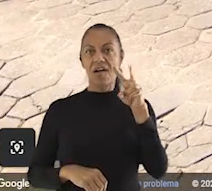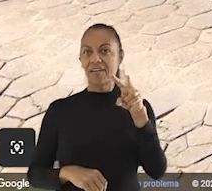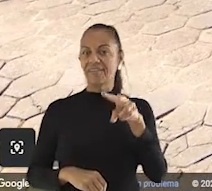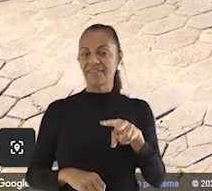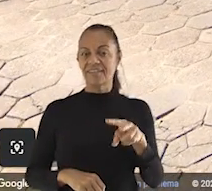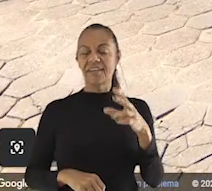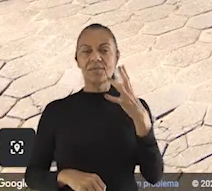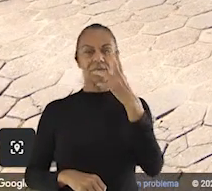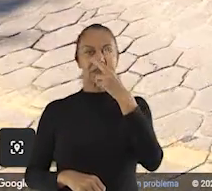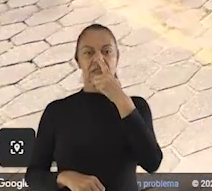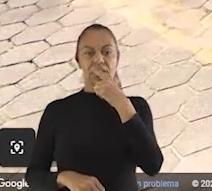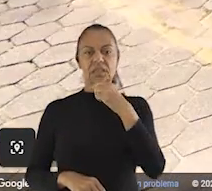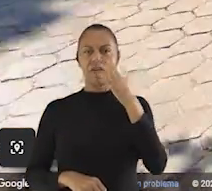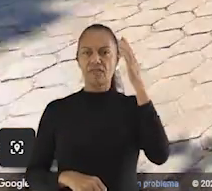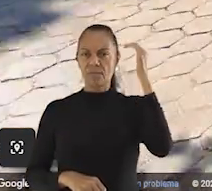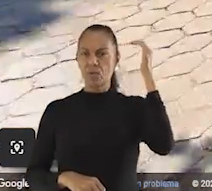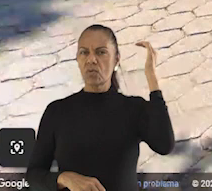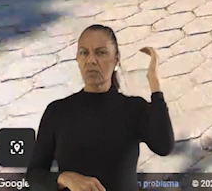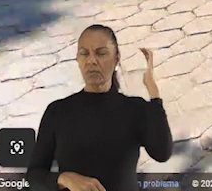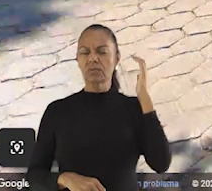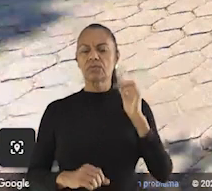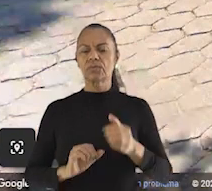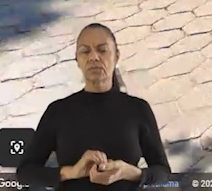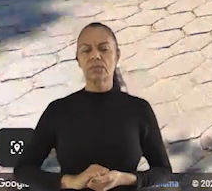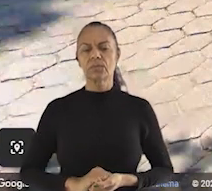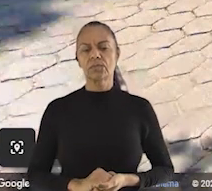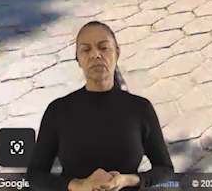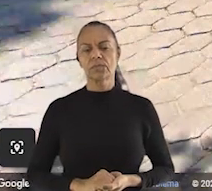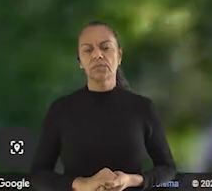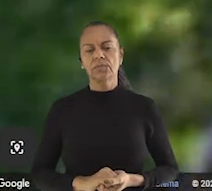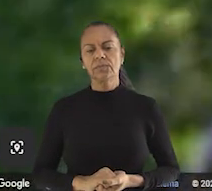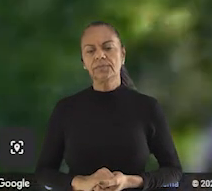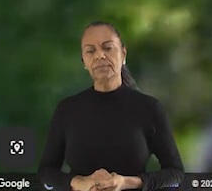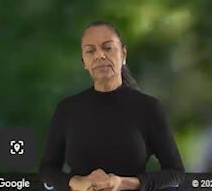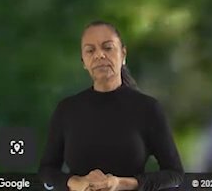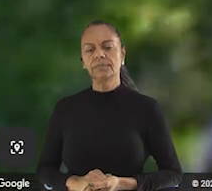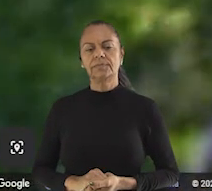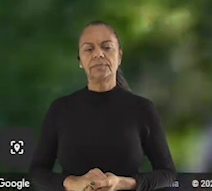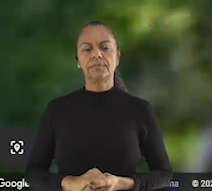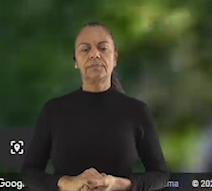bonito, ó. Dá para ver pelas imagens e é bem famoso também.